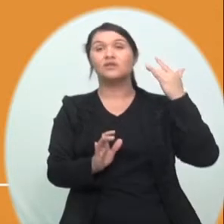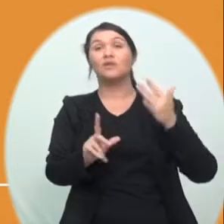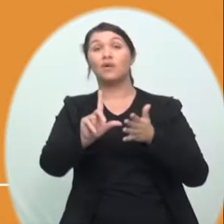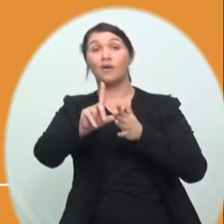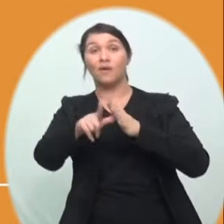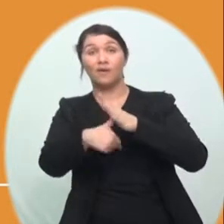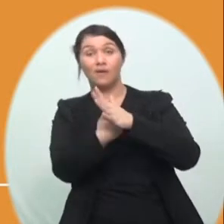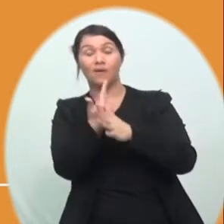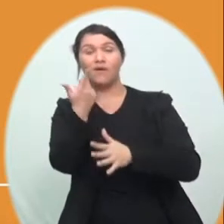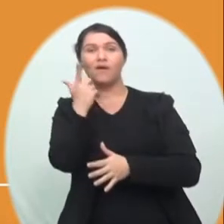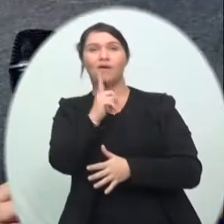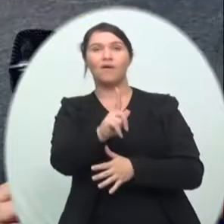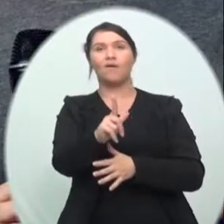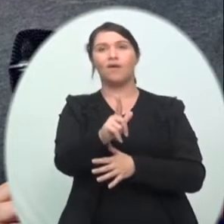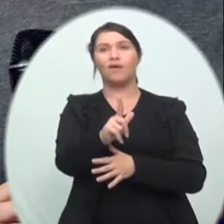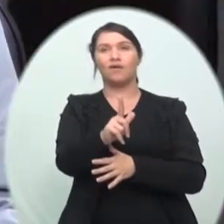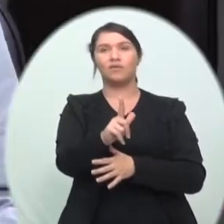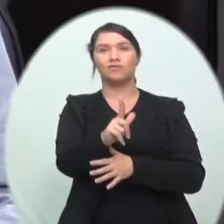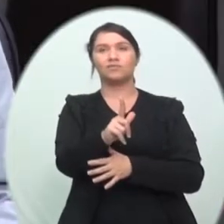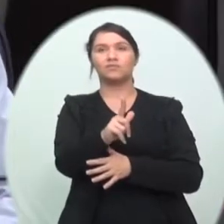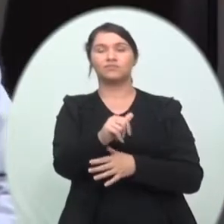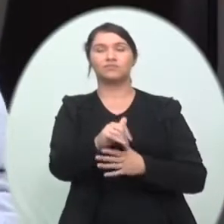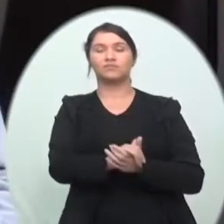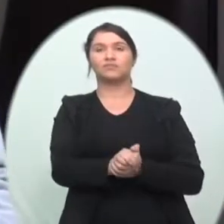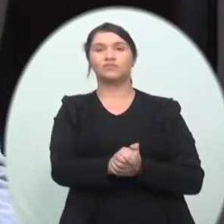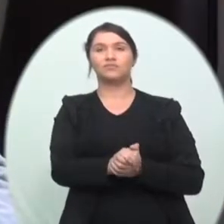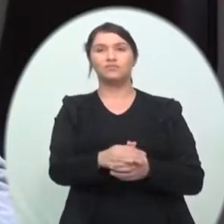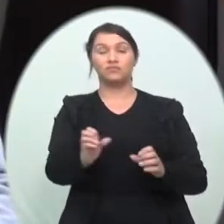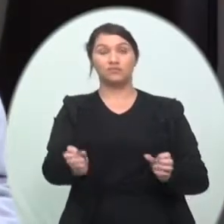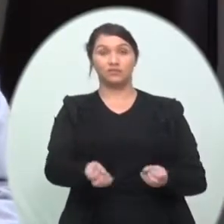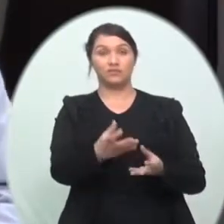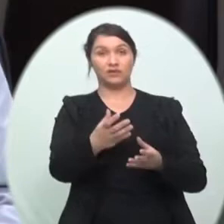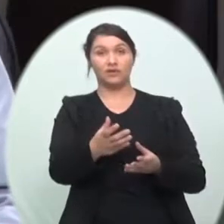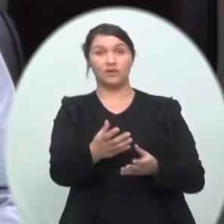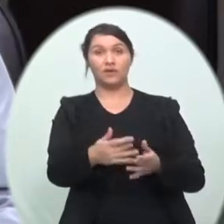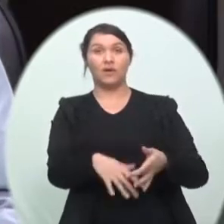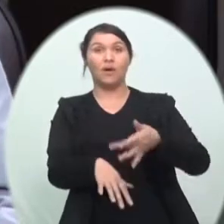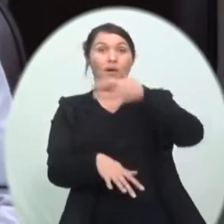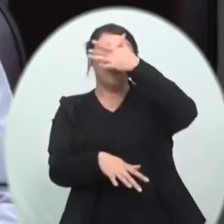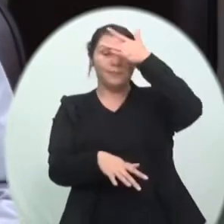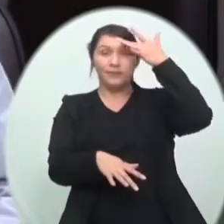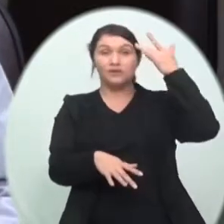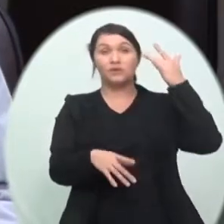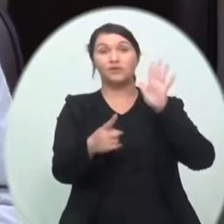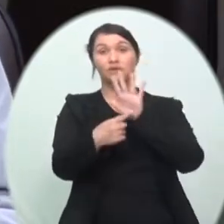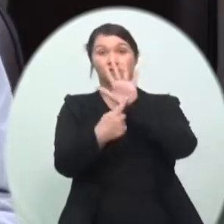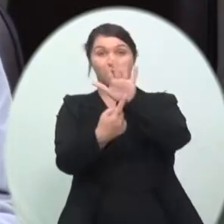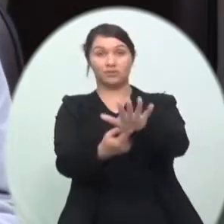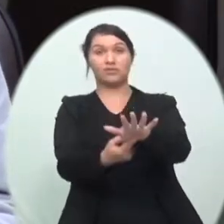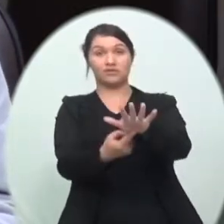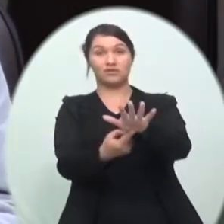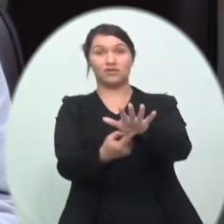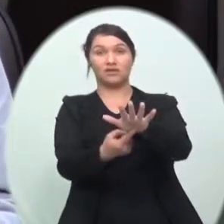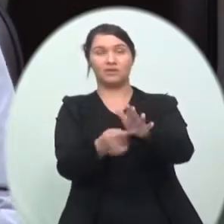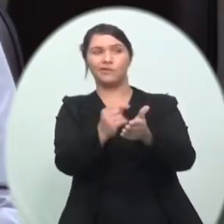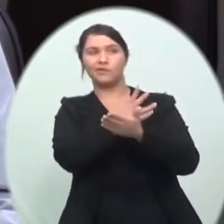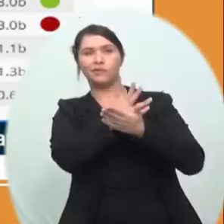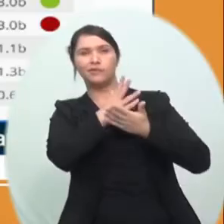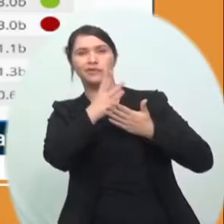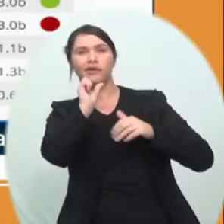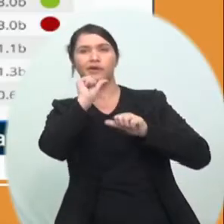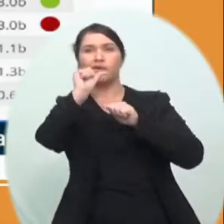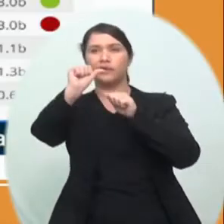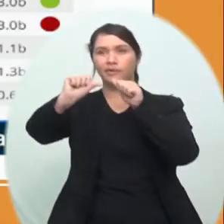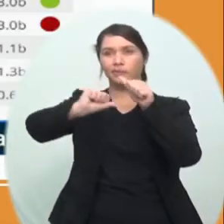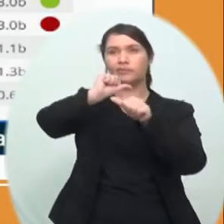se destaca, né? Esses são os malucos que começaram toda essa revolução, mas nós temos muitos malucos aqui também